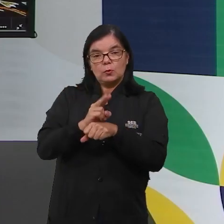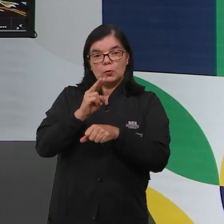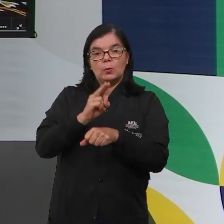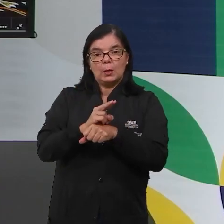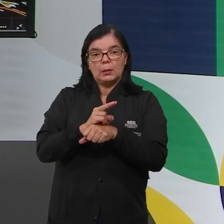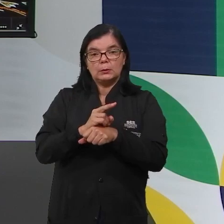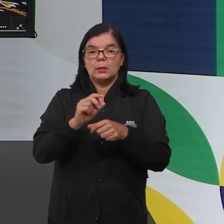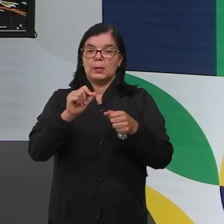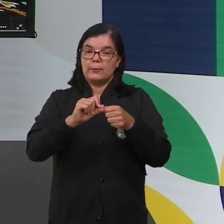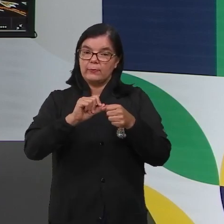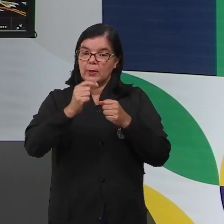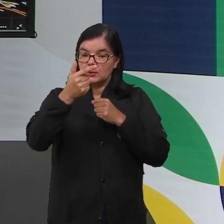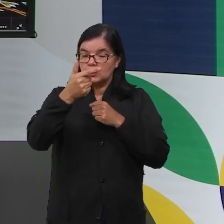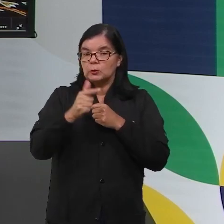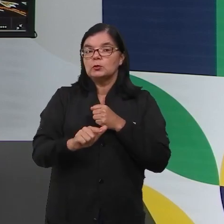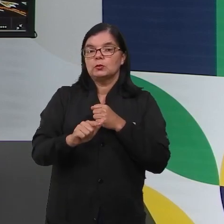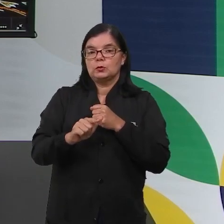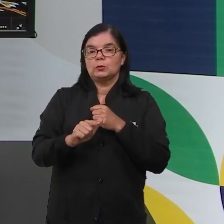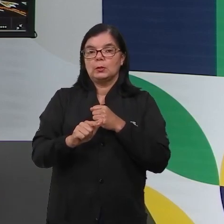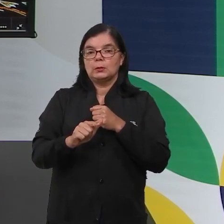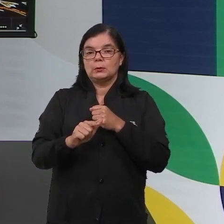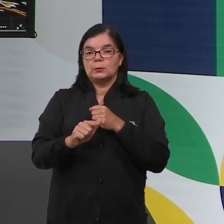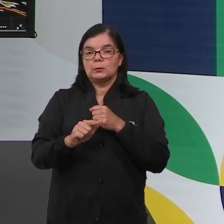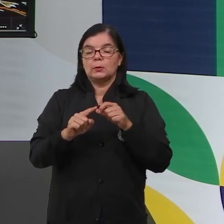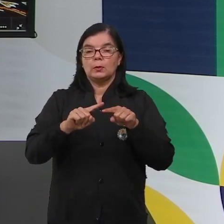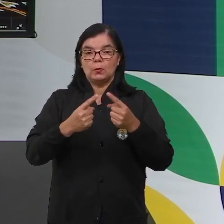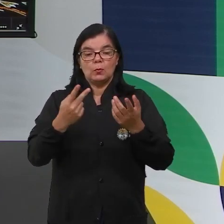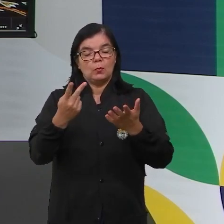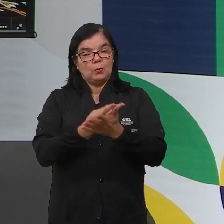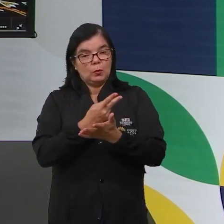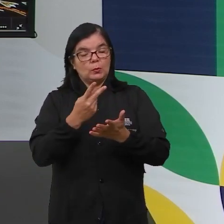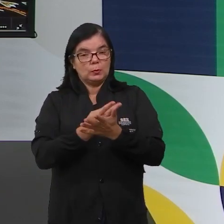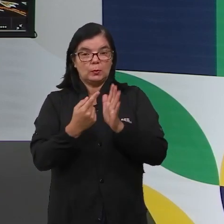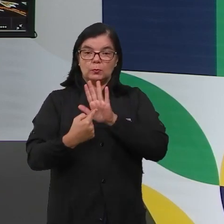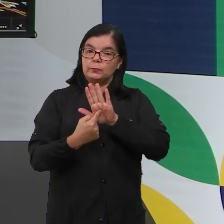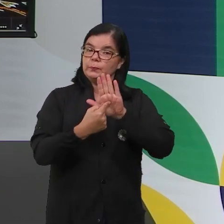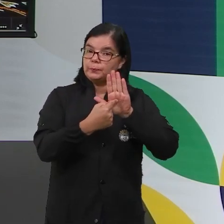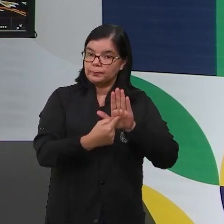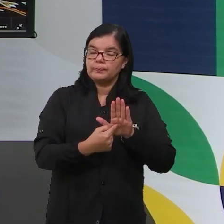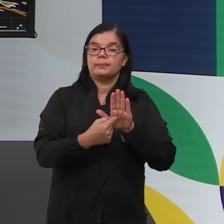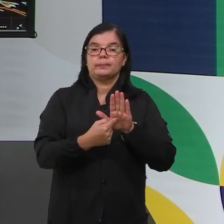eles refazem essa parte que ficou arranhada quando é uma exposição